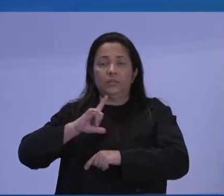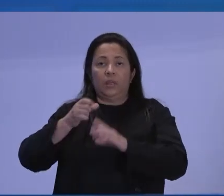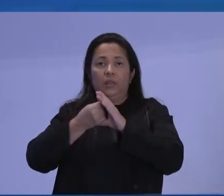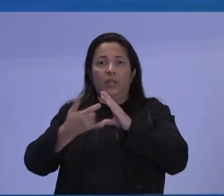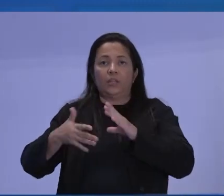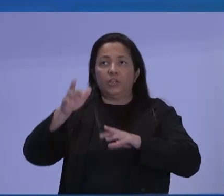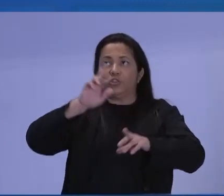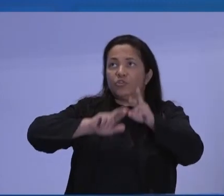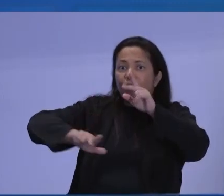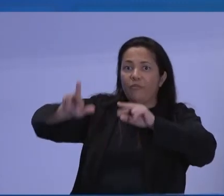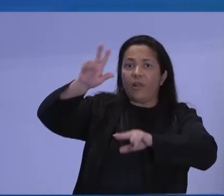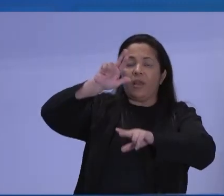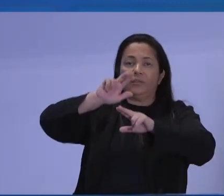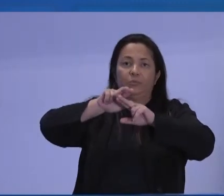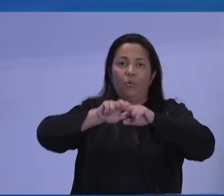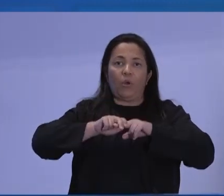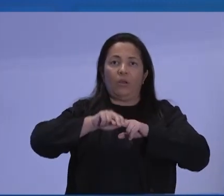Brasil.